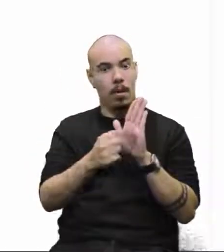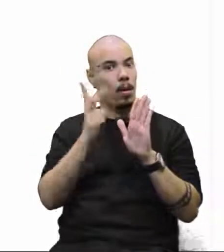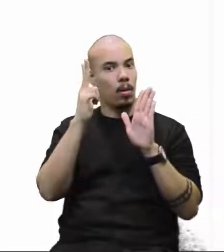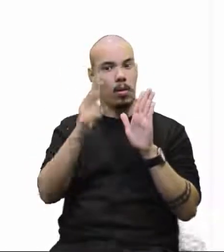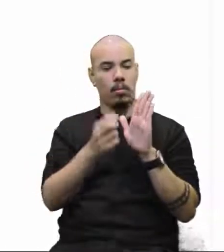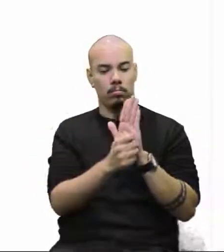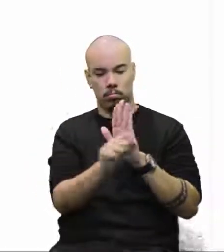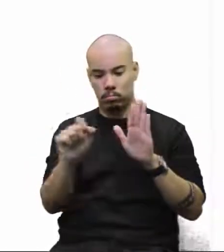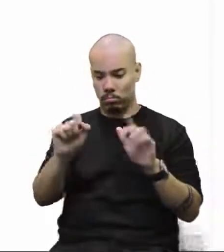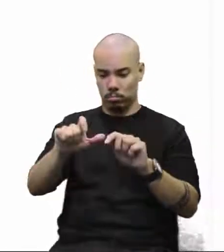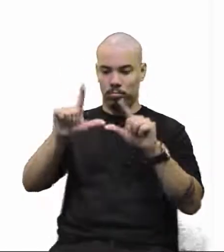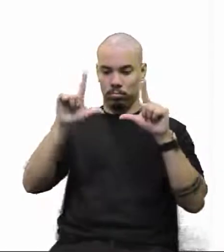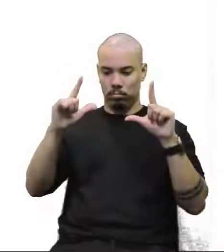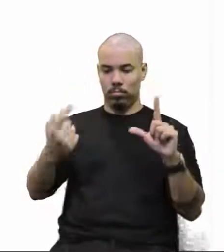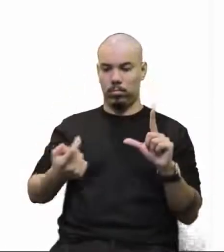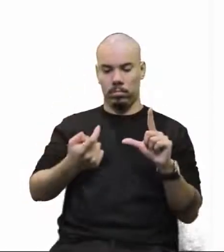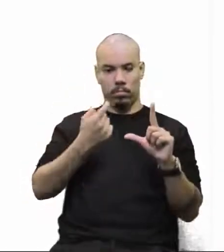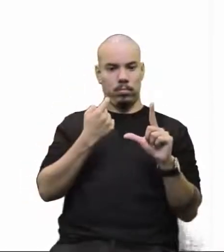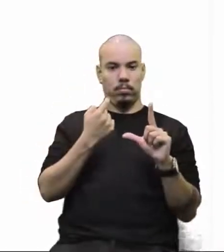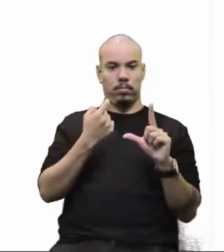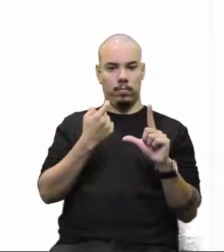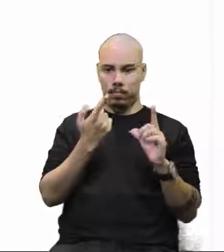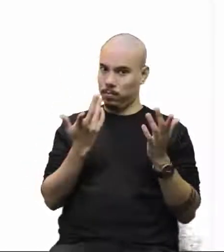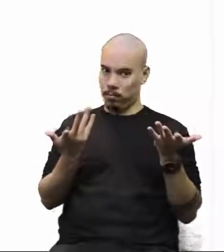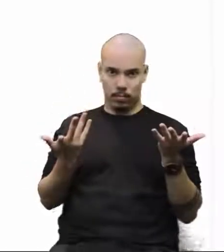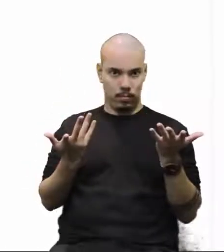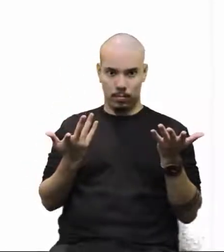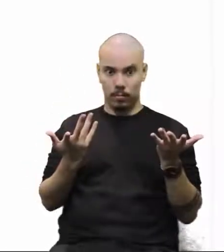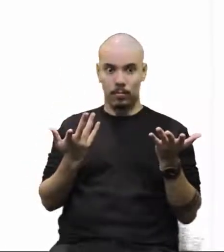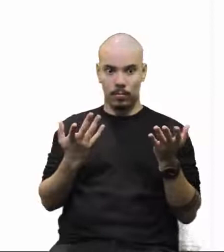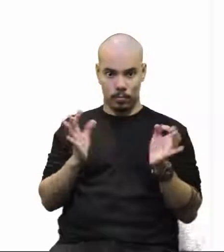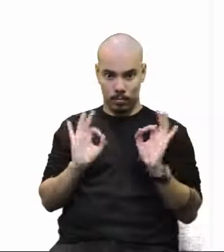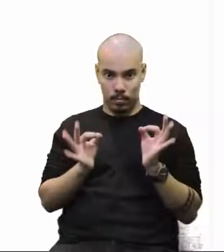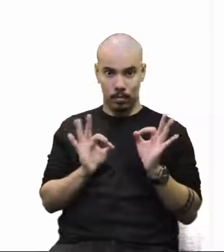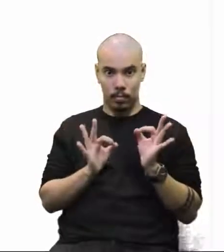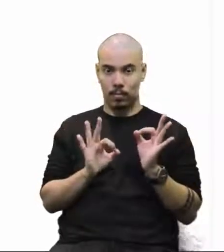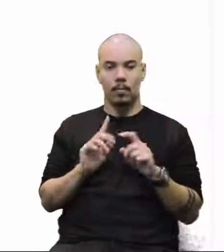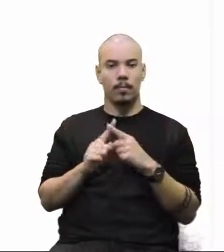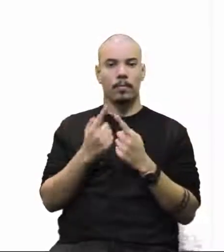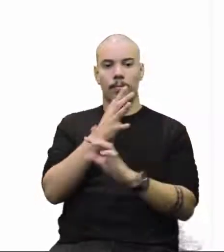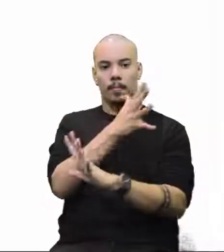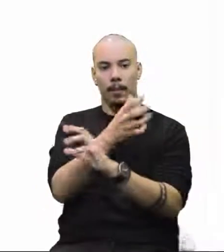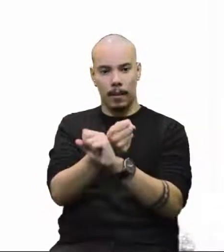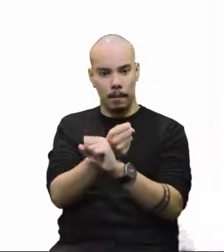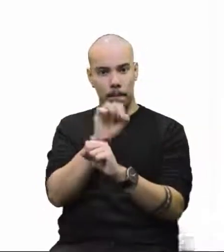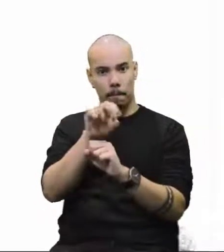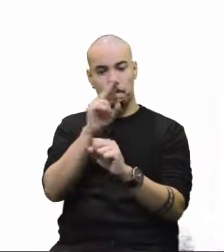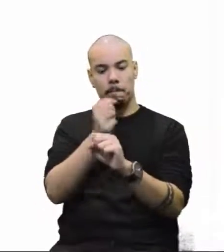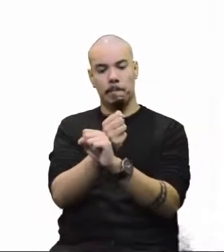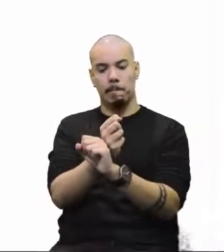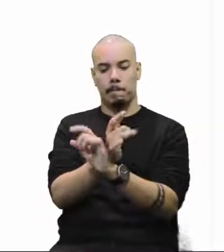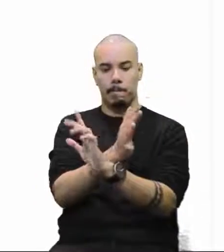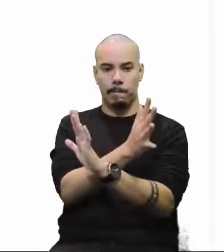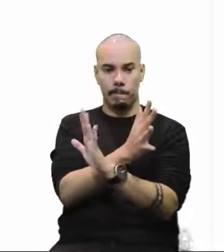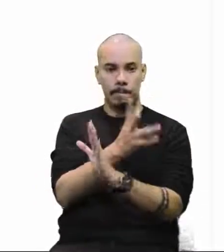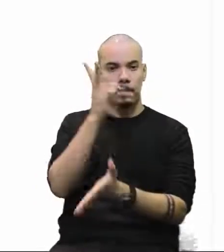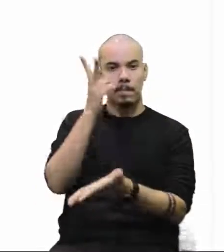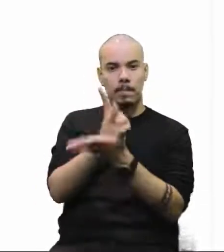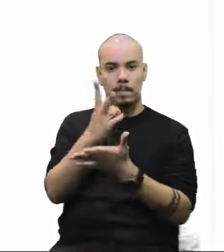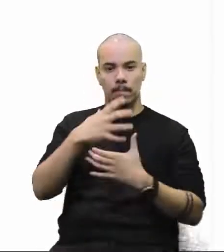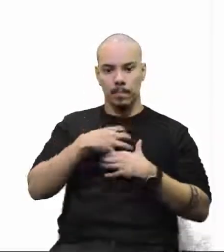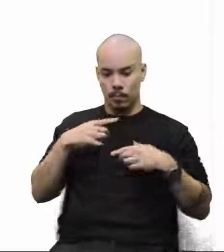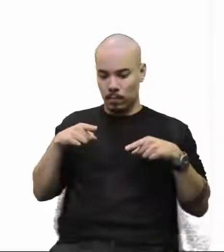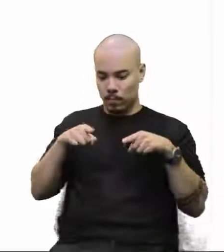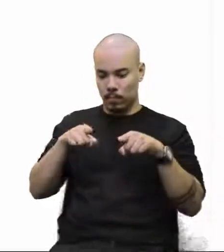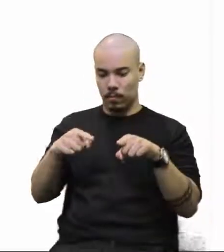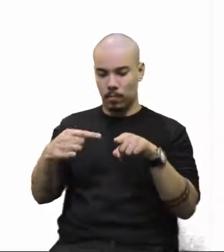um saindo, outro entrando. Poderia ser as duas entrando também. Sim. Seria de atração. Exatamente. Mesmo sentido, né?